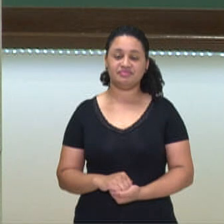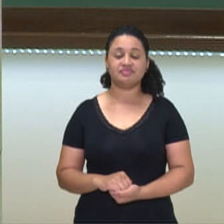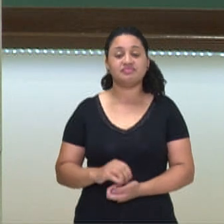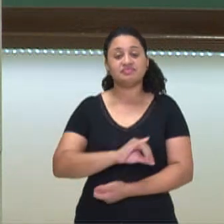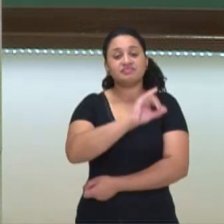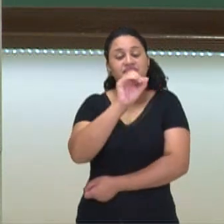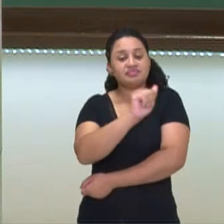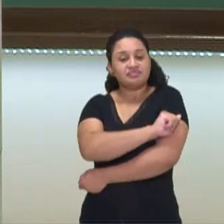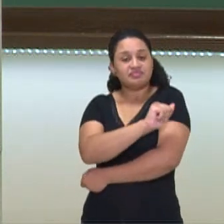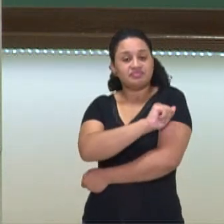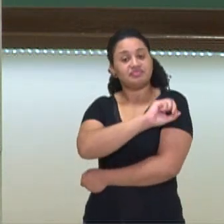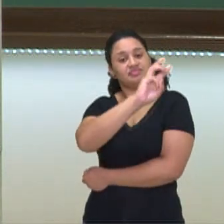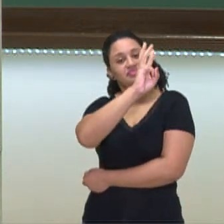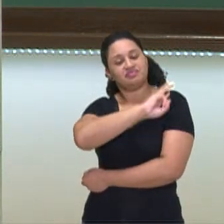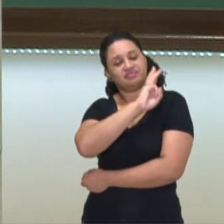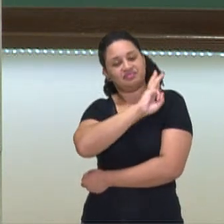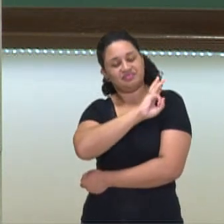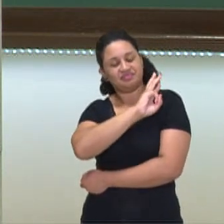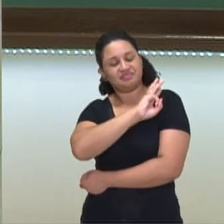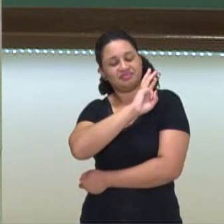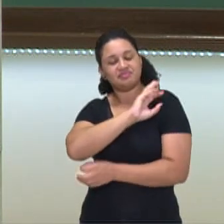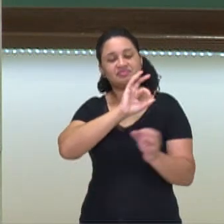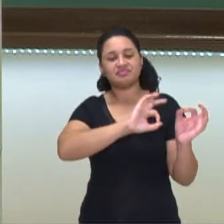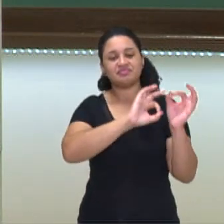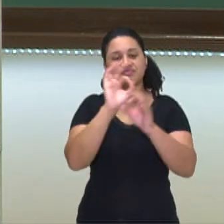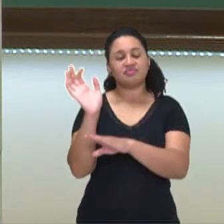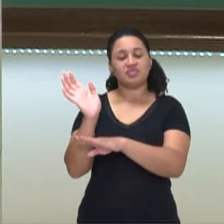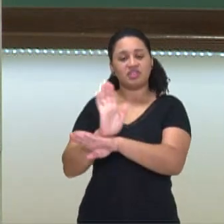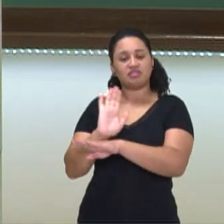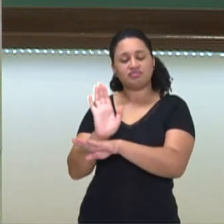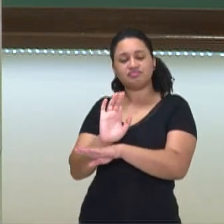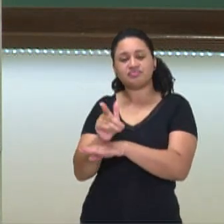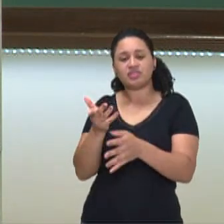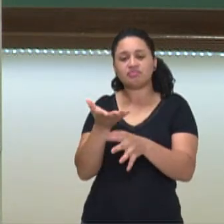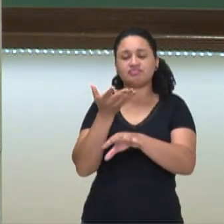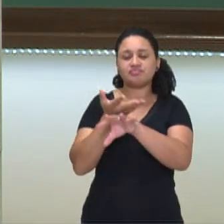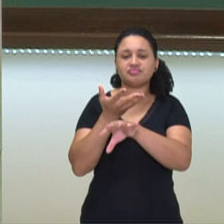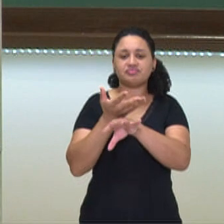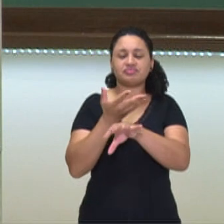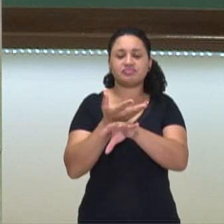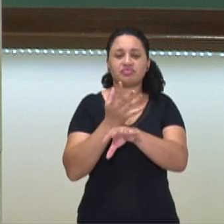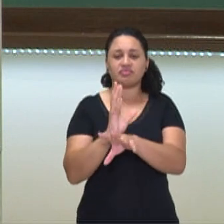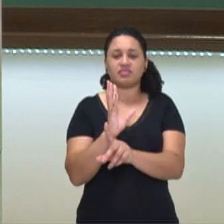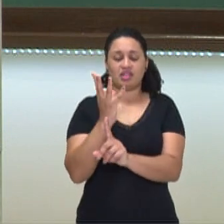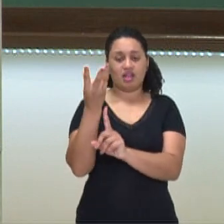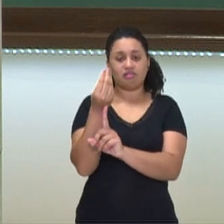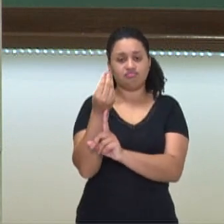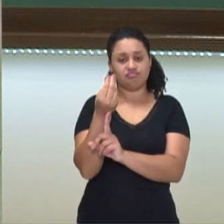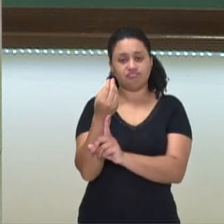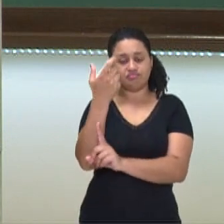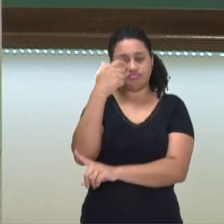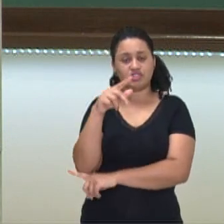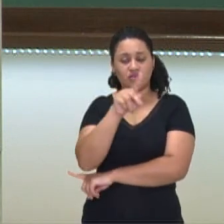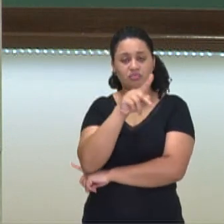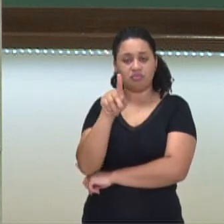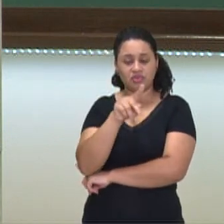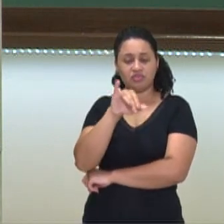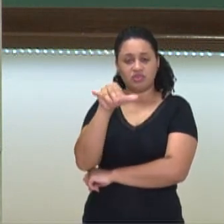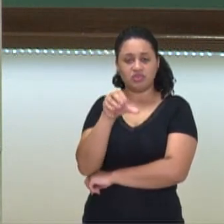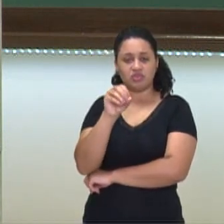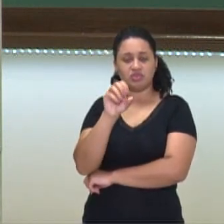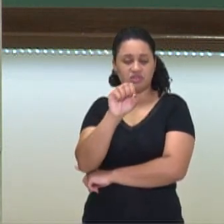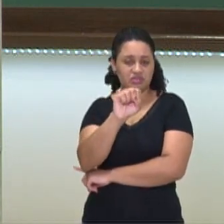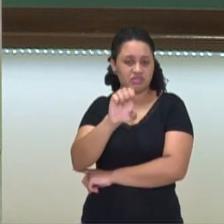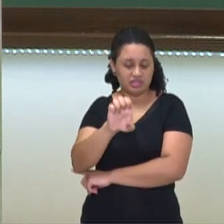Olá, estudantes da terceira série do ensino médio. Estamos aqui com a disciplina de arte. Eu sou o professor José Carlos Queller e nesse vídeo a gente vai falar